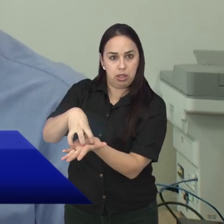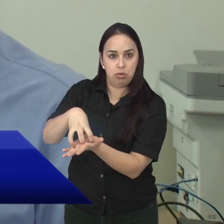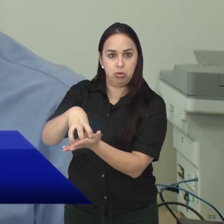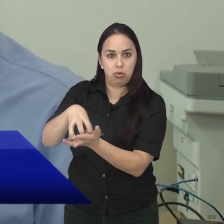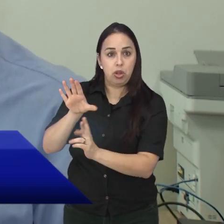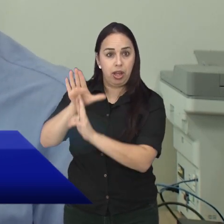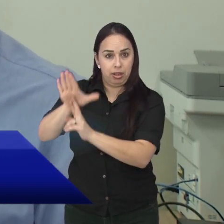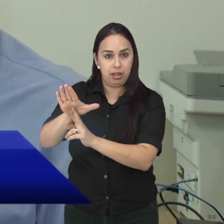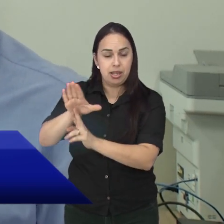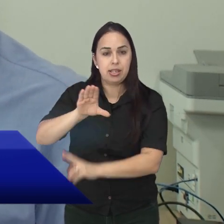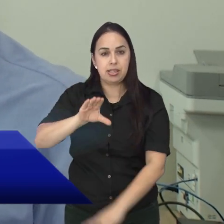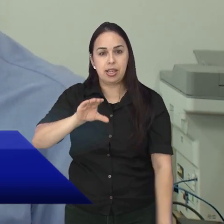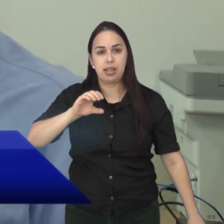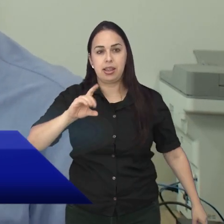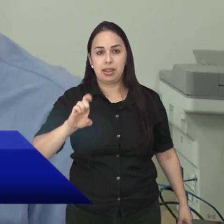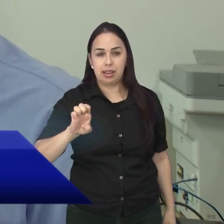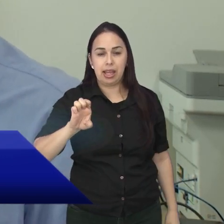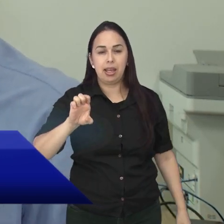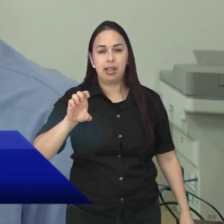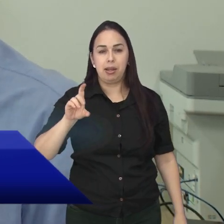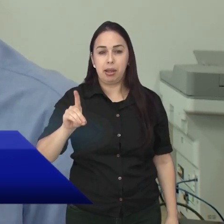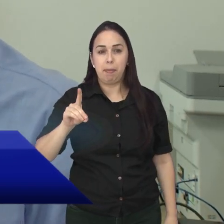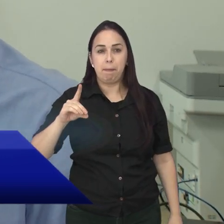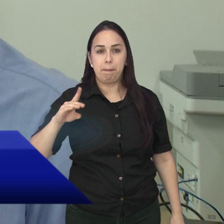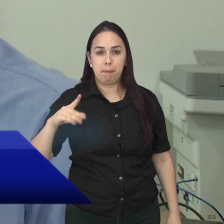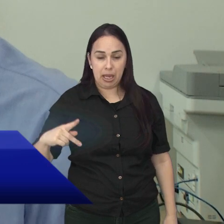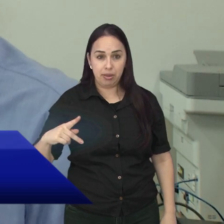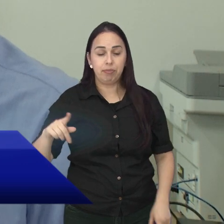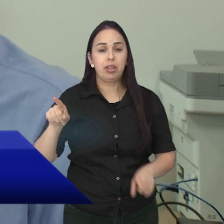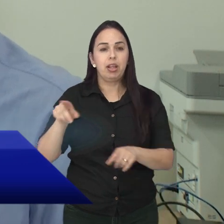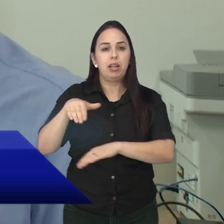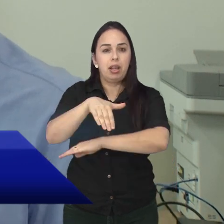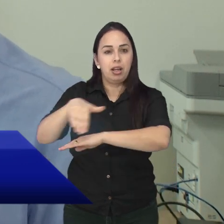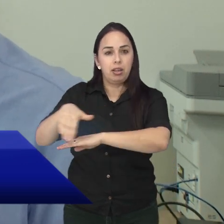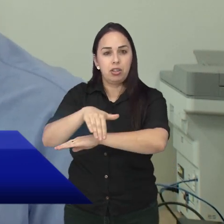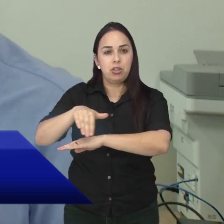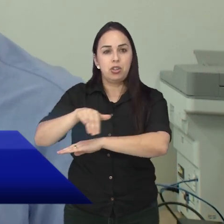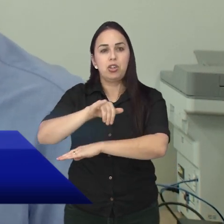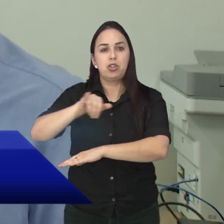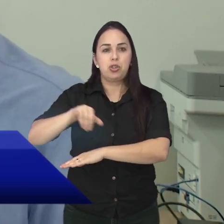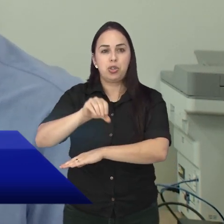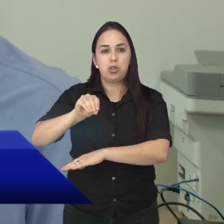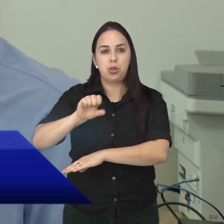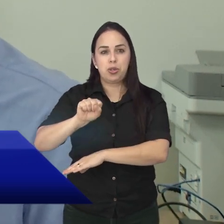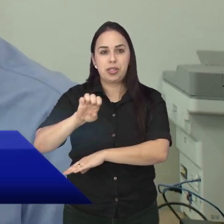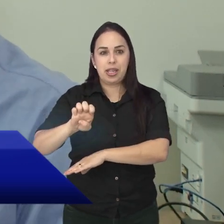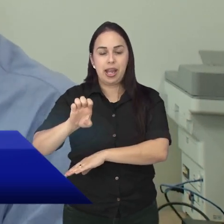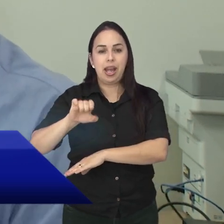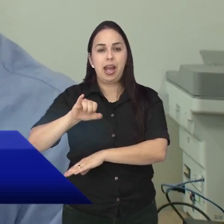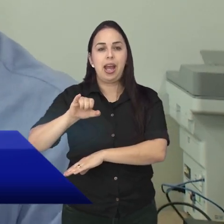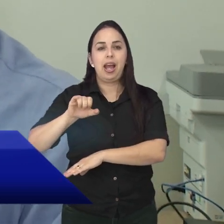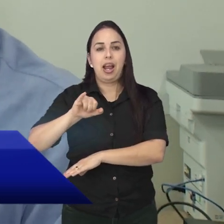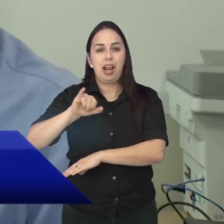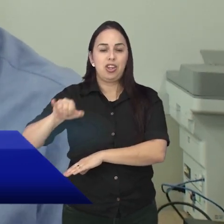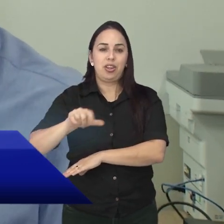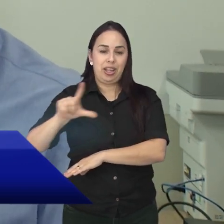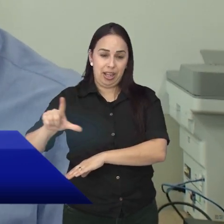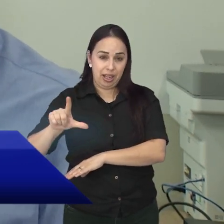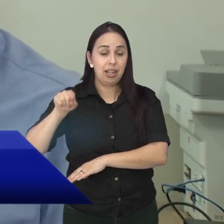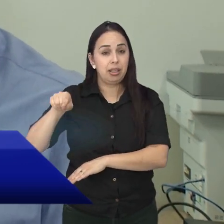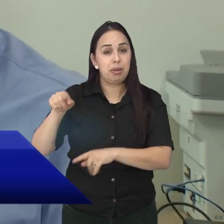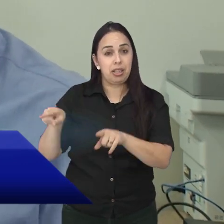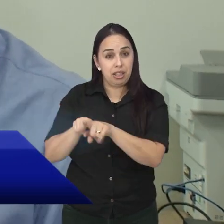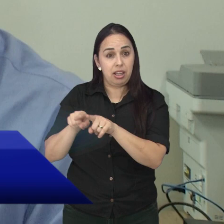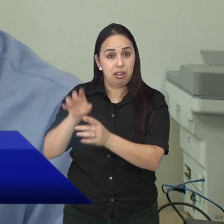de referência, que é o CTP, que fica na Avenida Engenheiro José Longo, 453, que